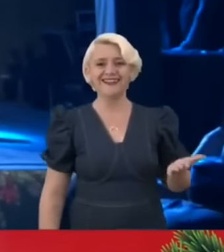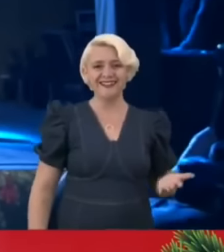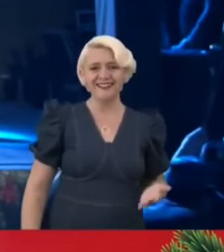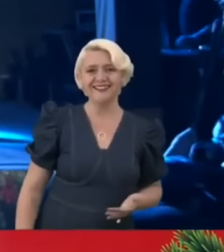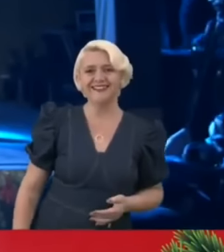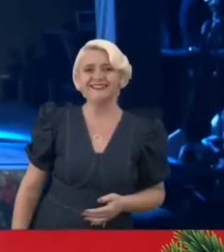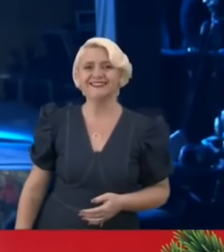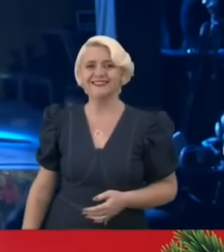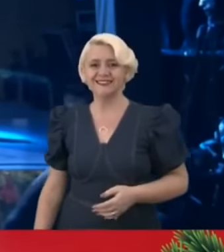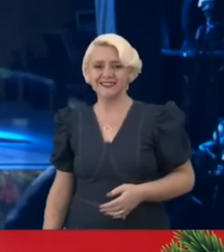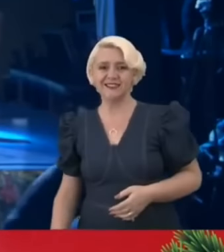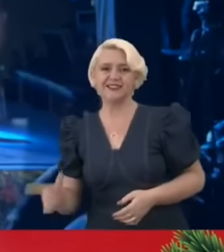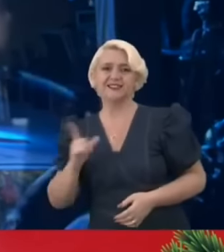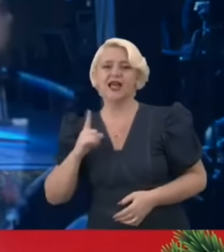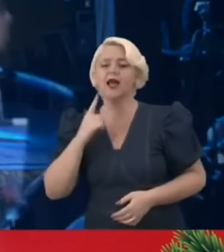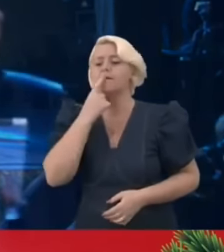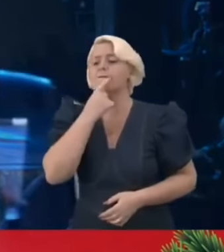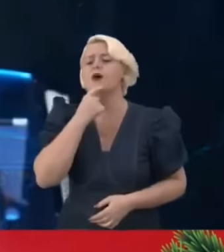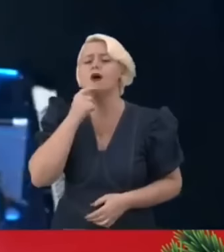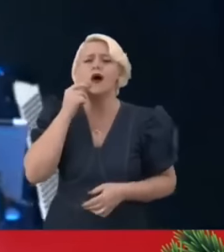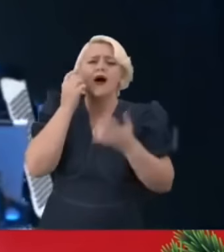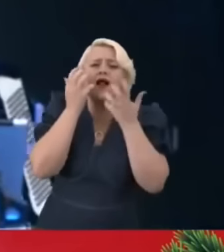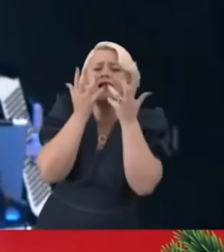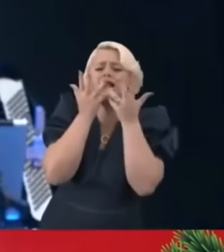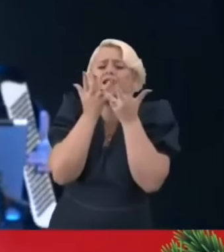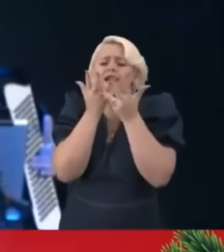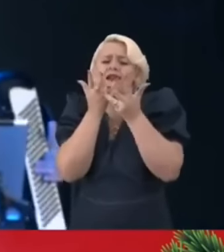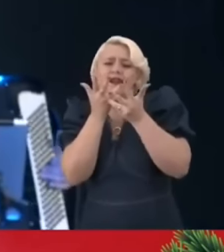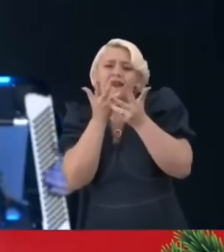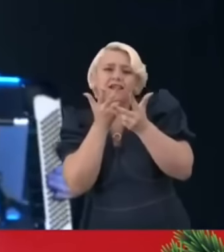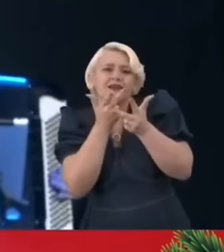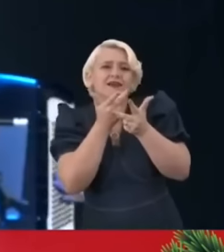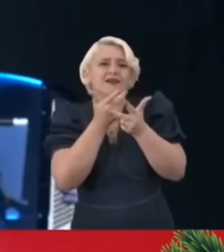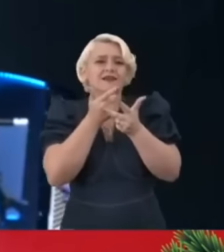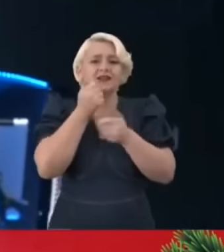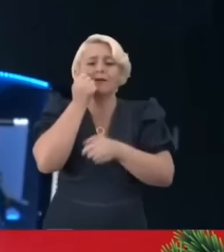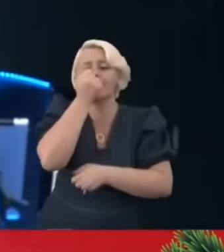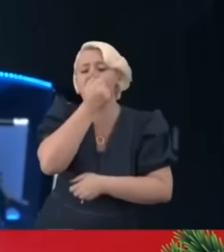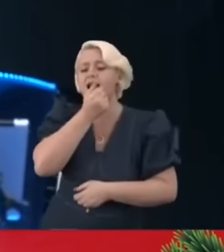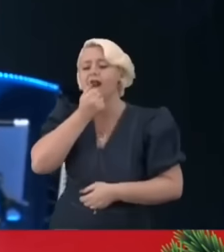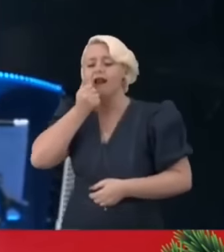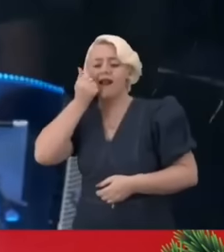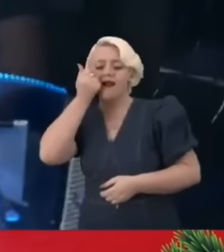Tu tens a boca mais linda que a minha boca beijou.